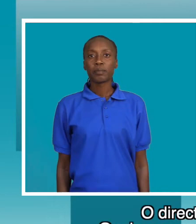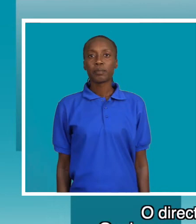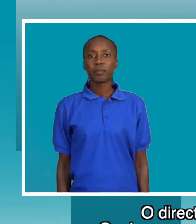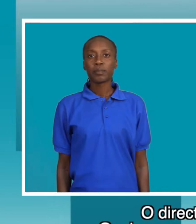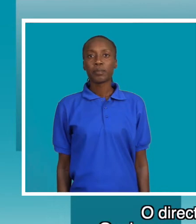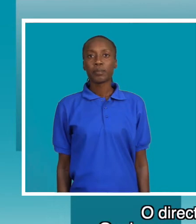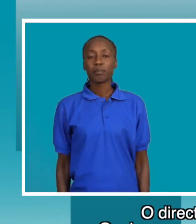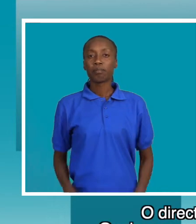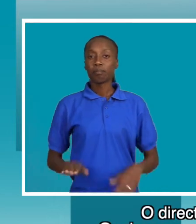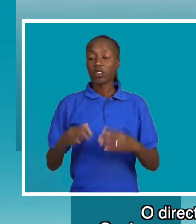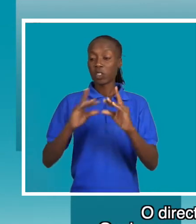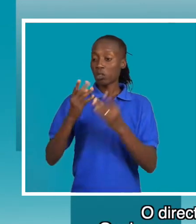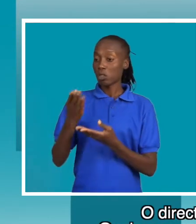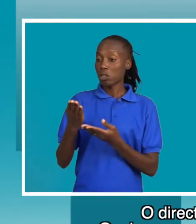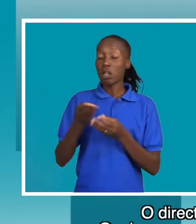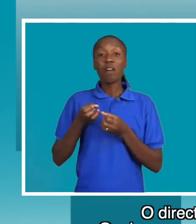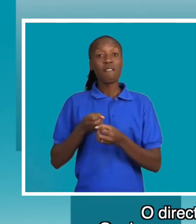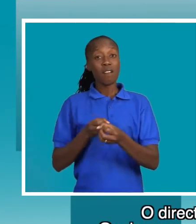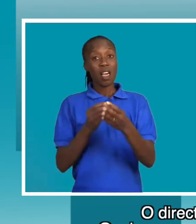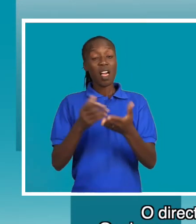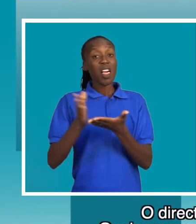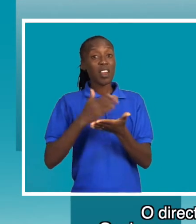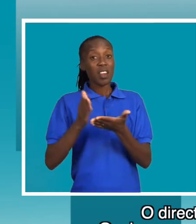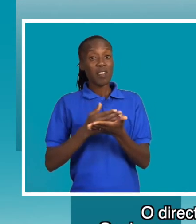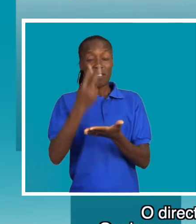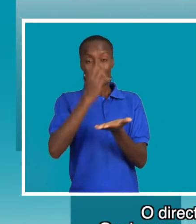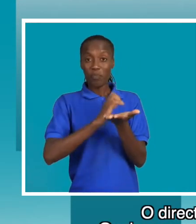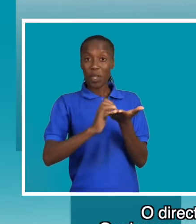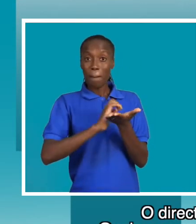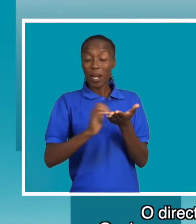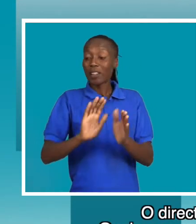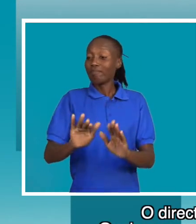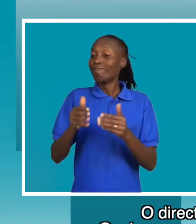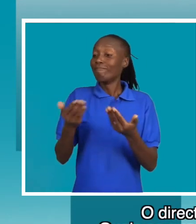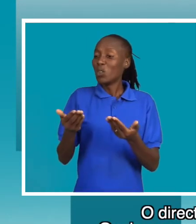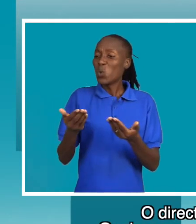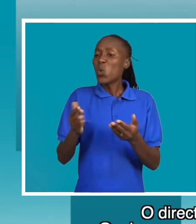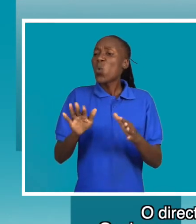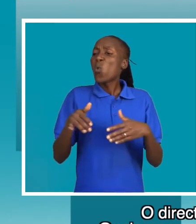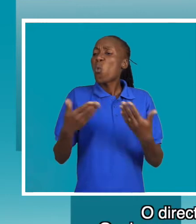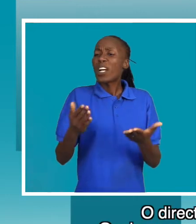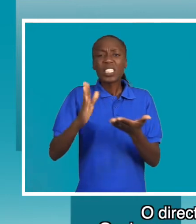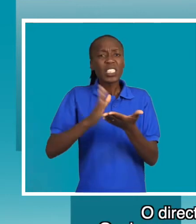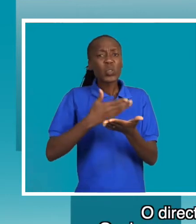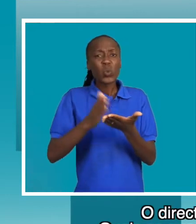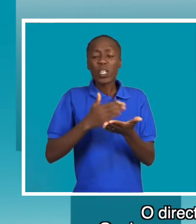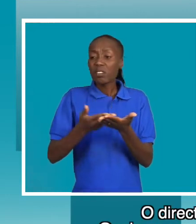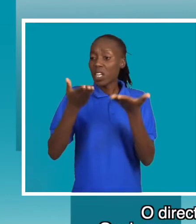Doutor, falava de livros em braile. Quais são os livros que estão